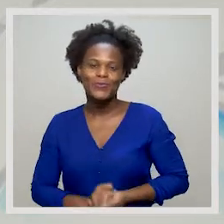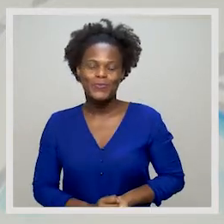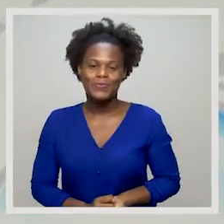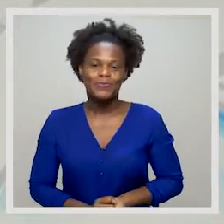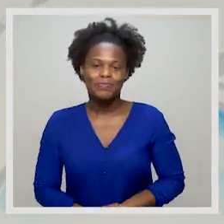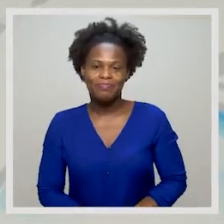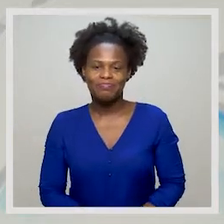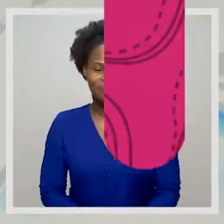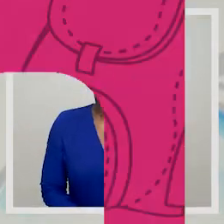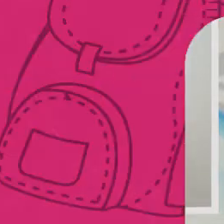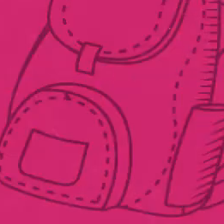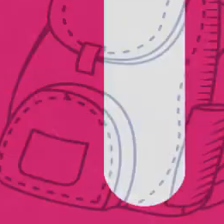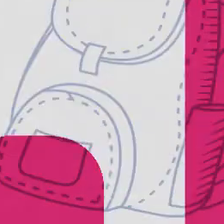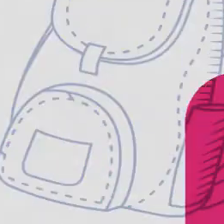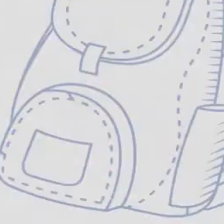vírus.